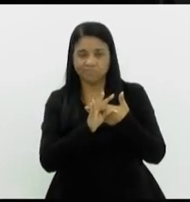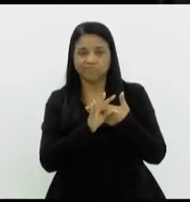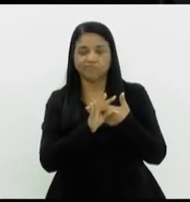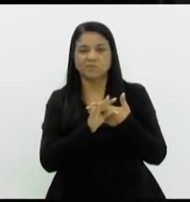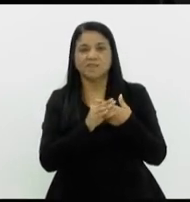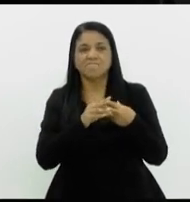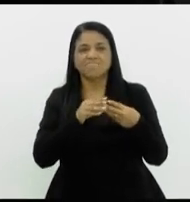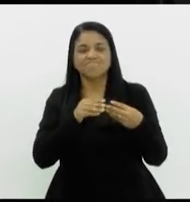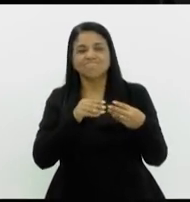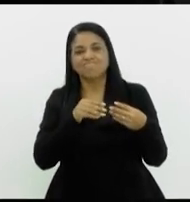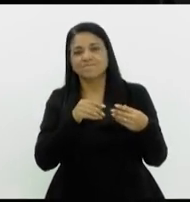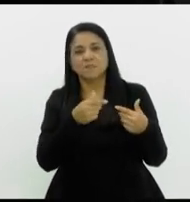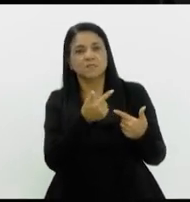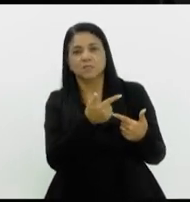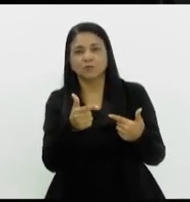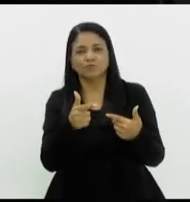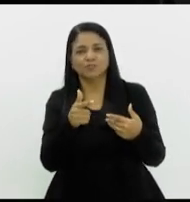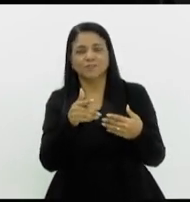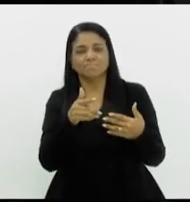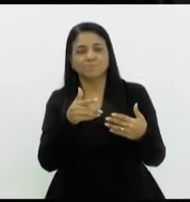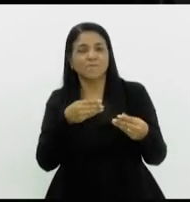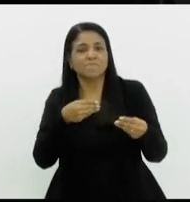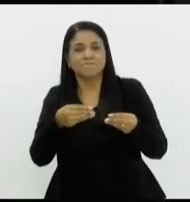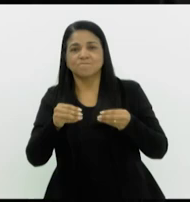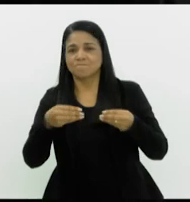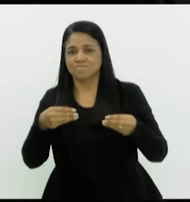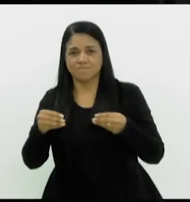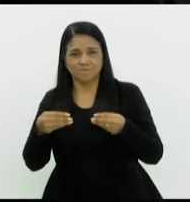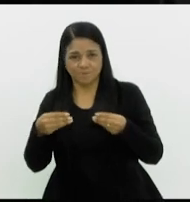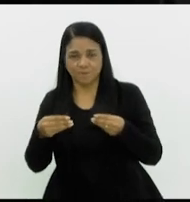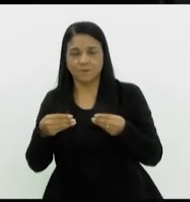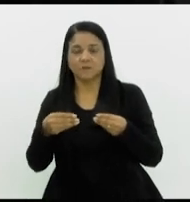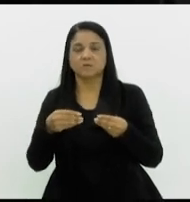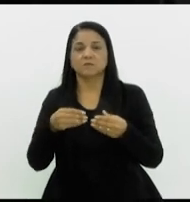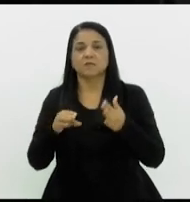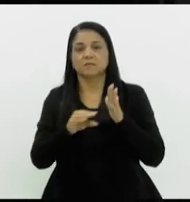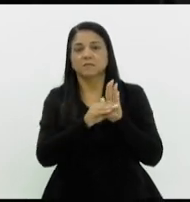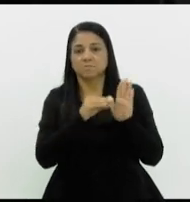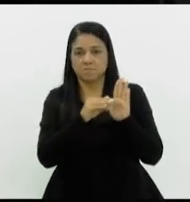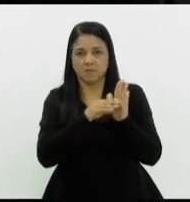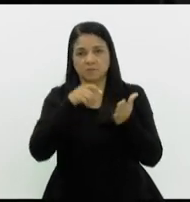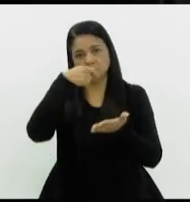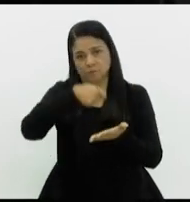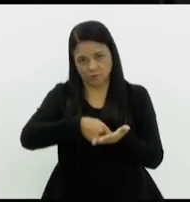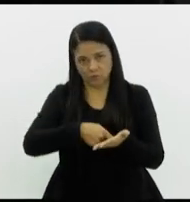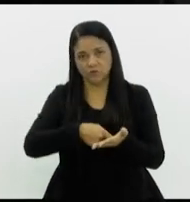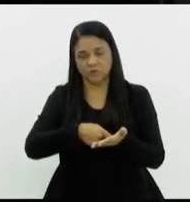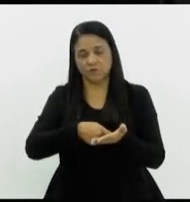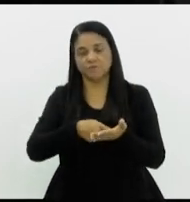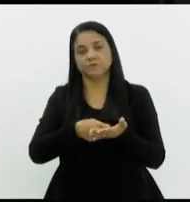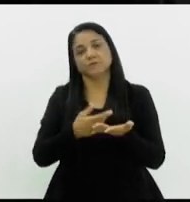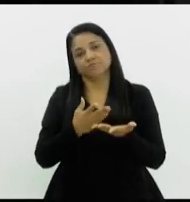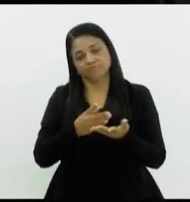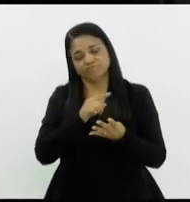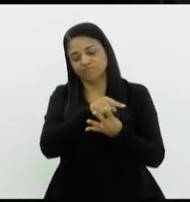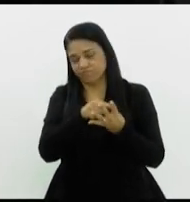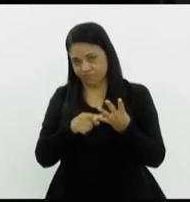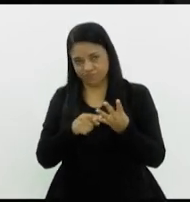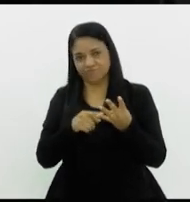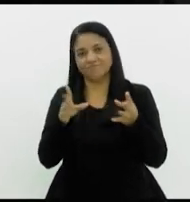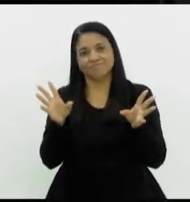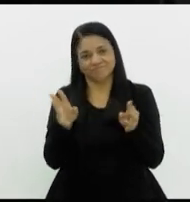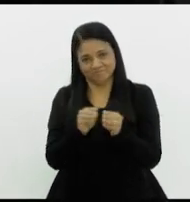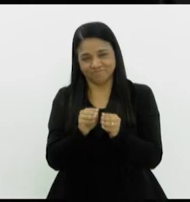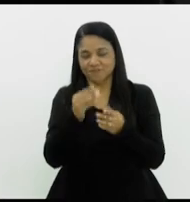inviabilizavam a consecução das emendas impositivas. Então, eram essas as considerações que eu queria fazer.